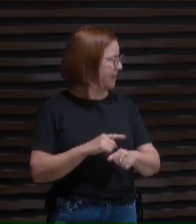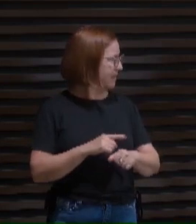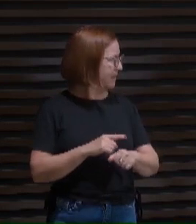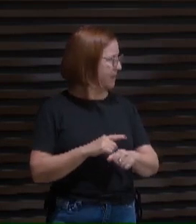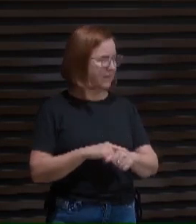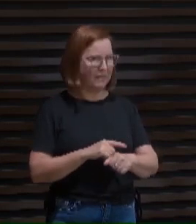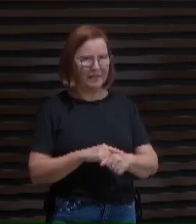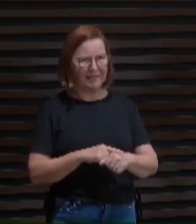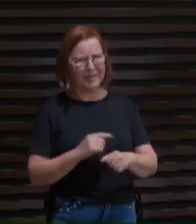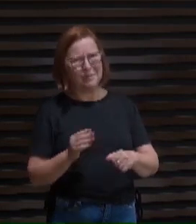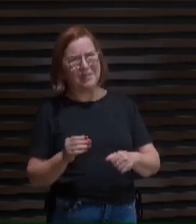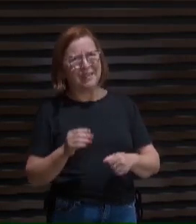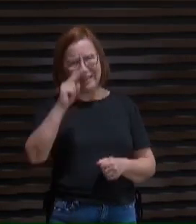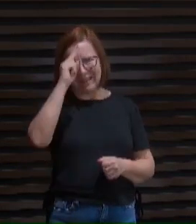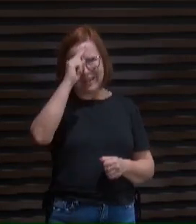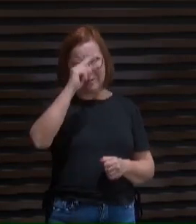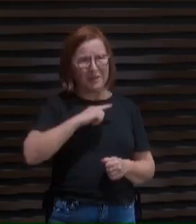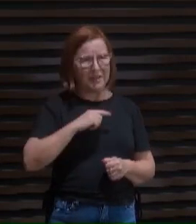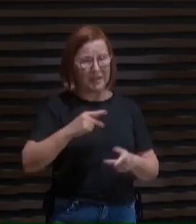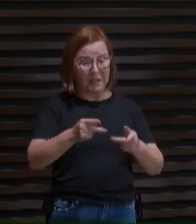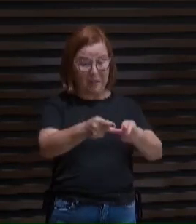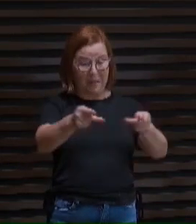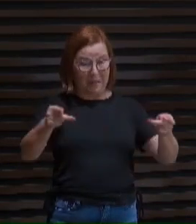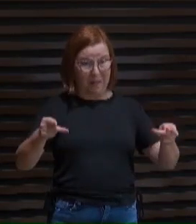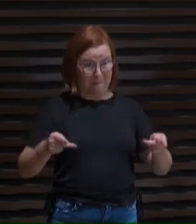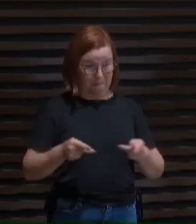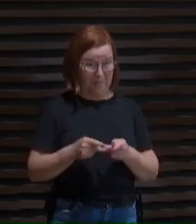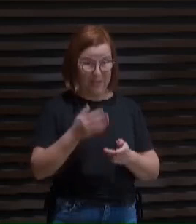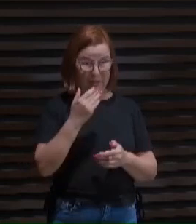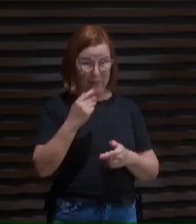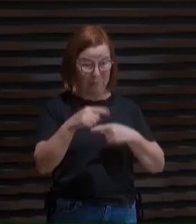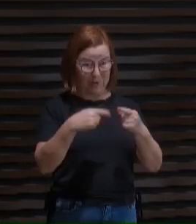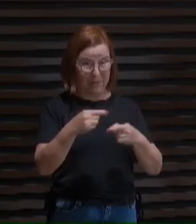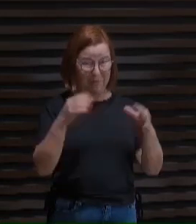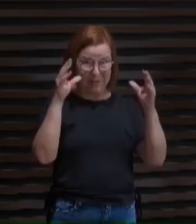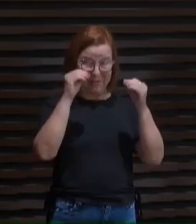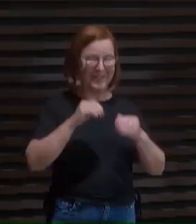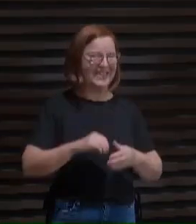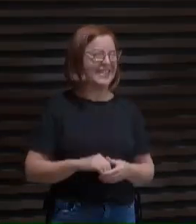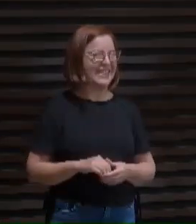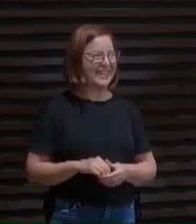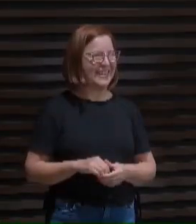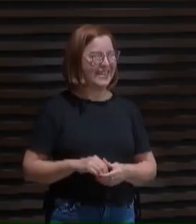pizza aí, né? O povo é doido. Comer pizza de noite, carboidrato de noite, aí é o resultado.